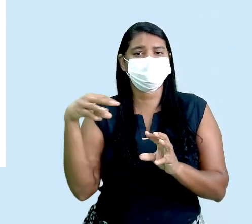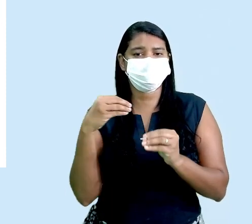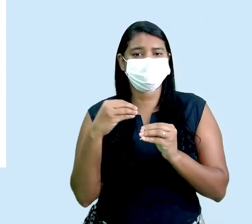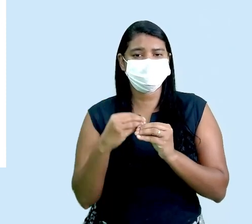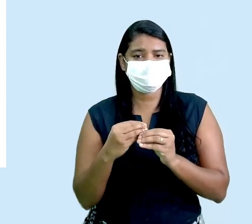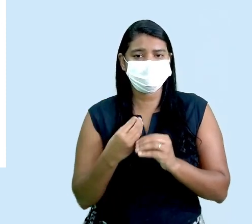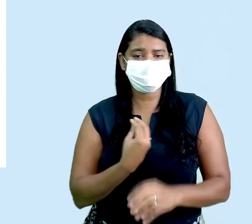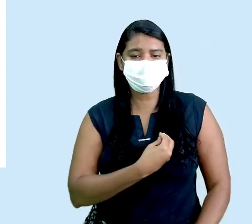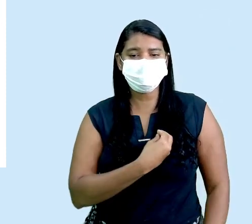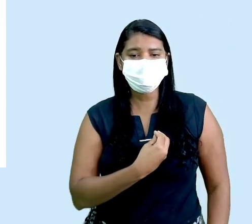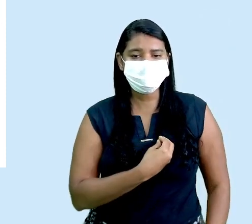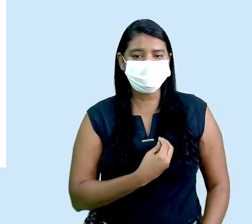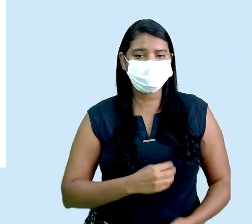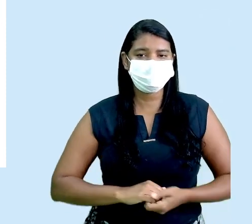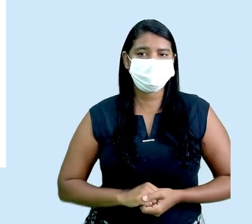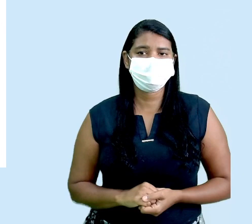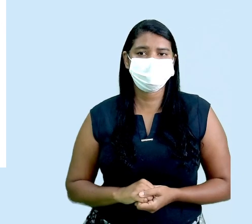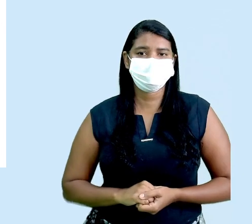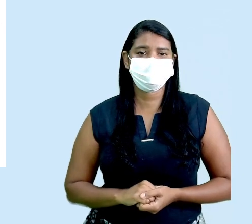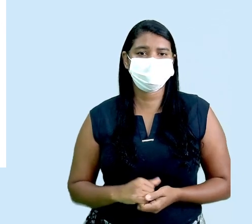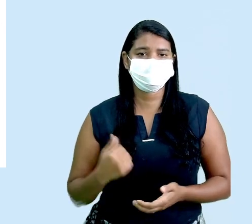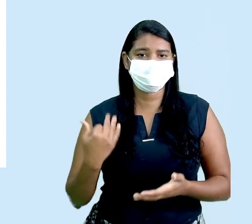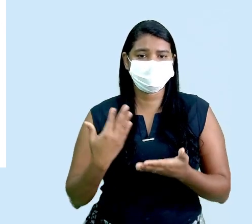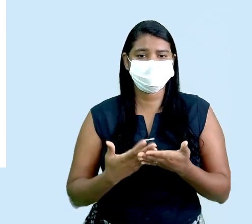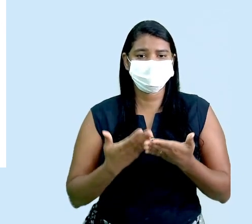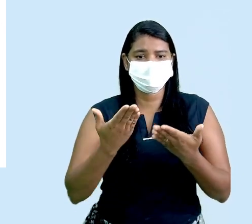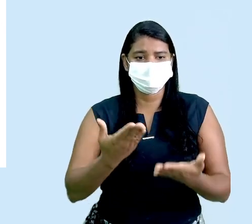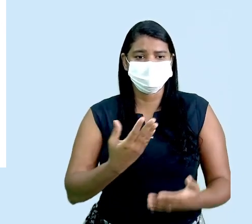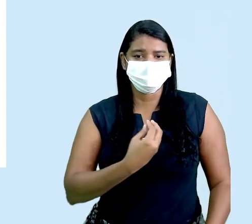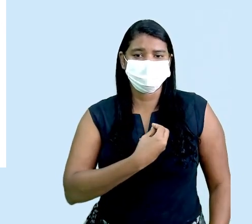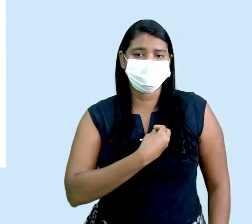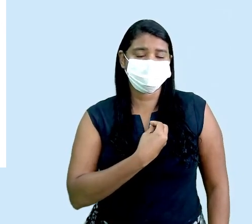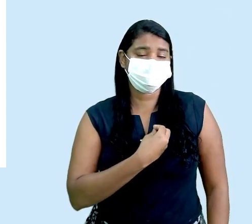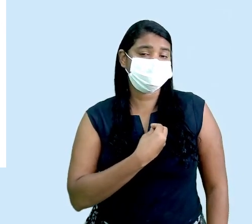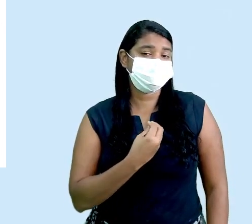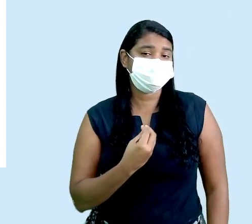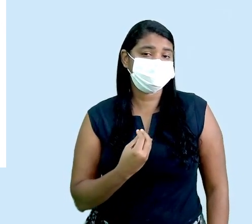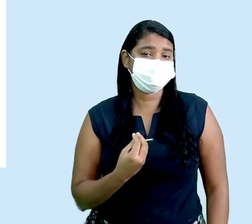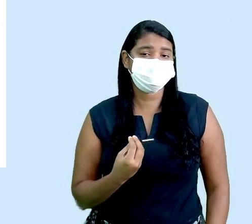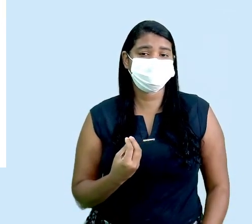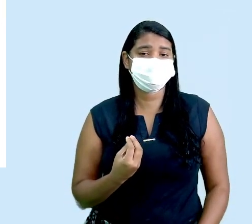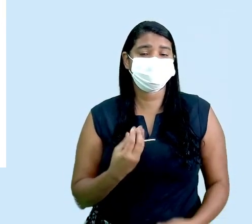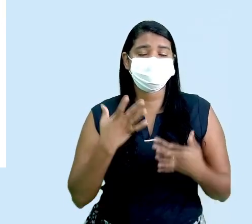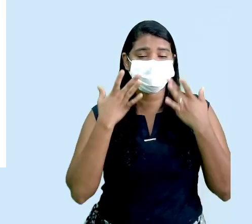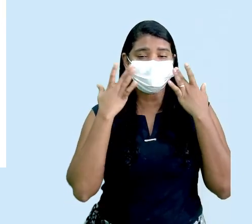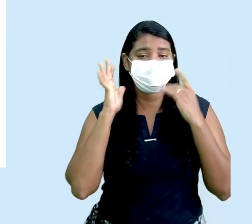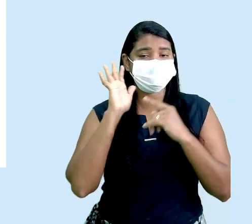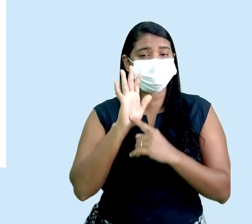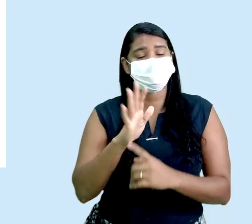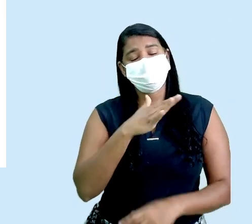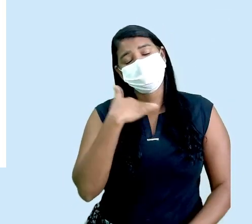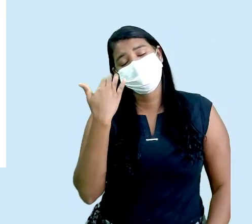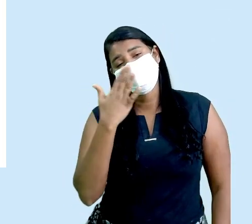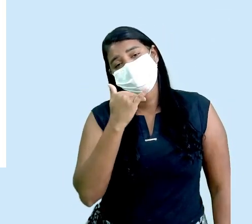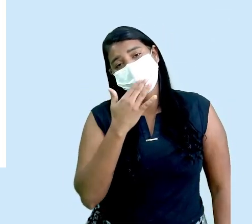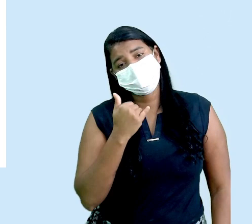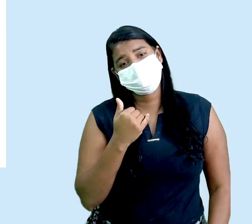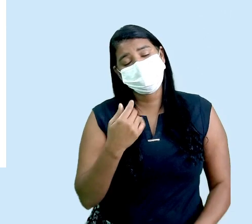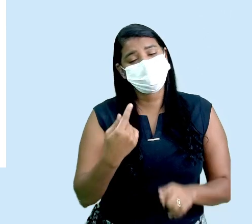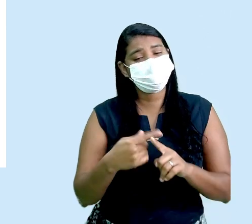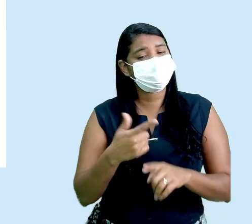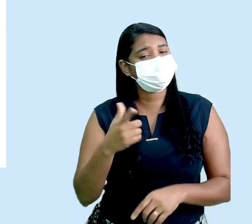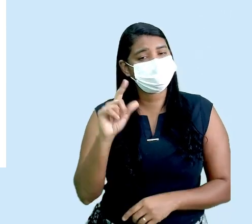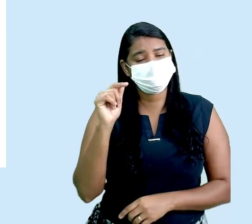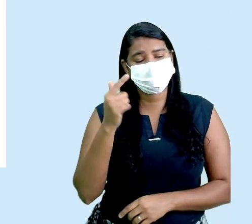para sobreviver. Não adiantava você viver no diletantismo. Eu vou ser um artista e morrer de fome, como acontecia com